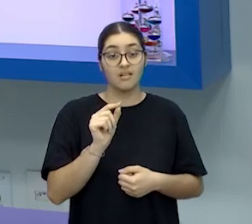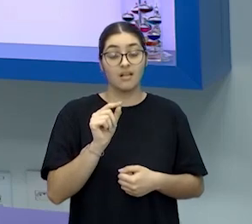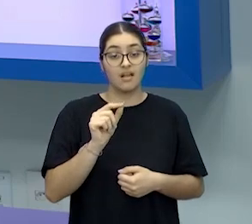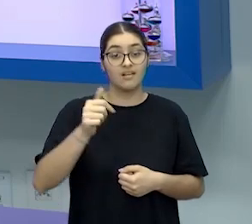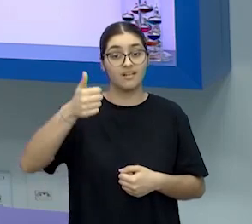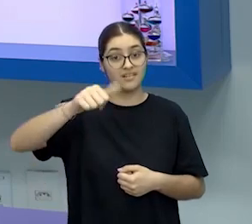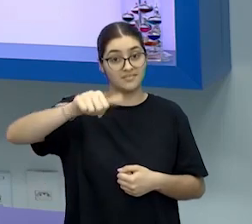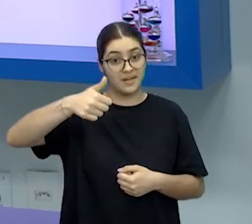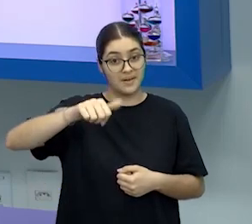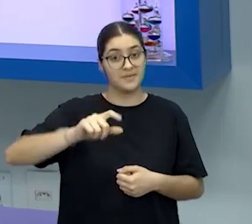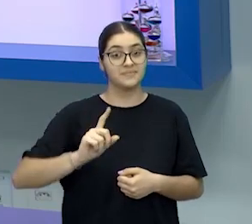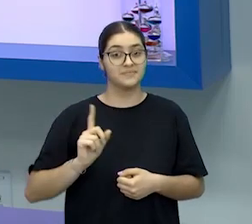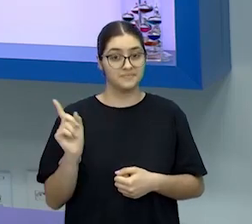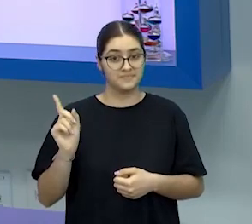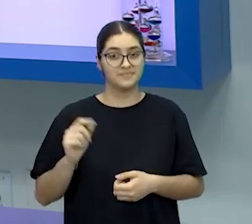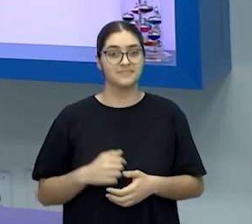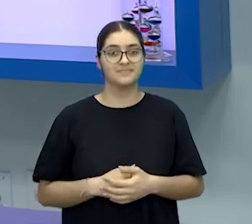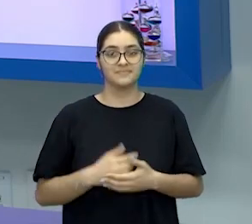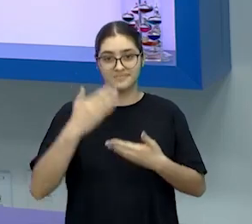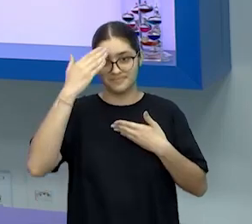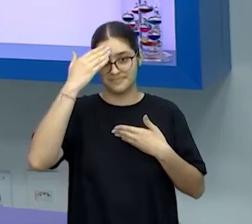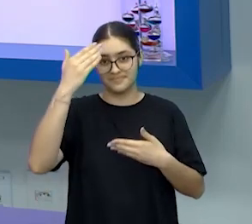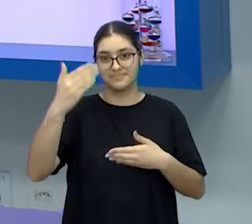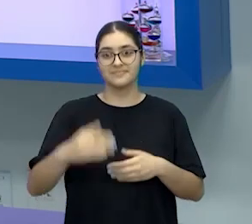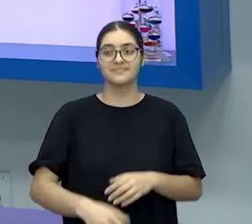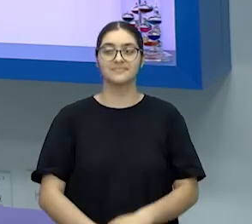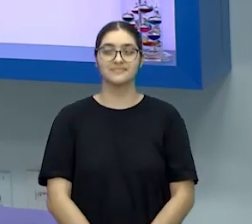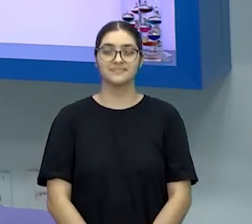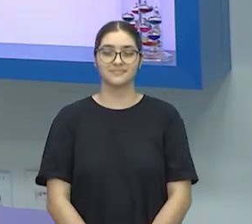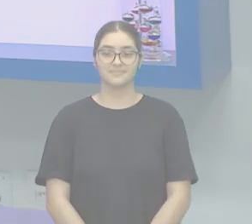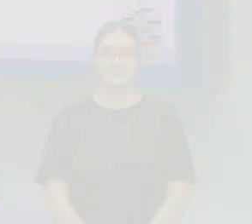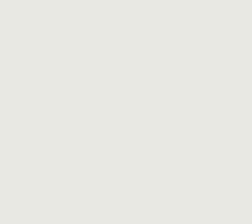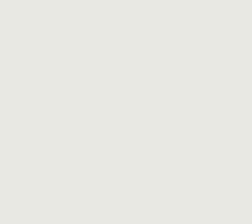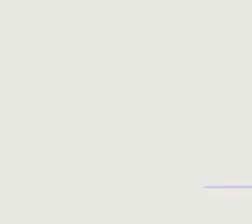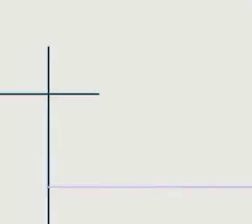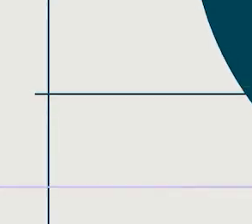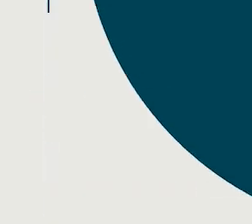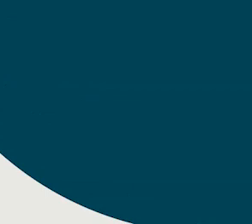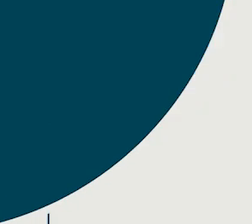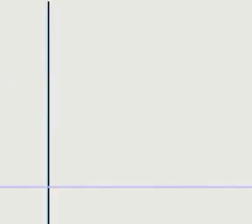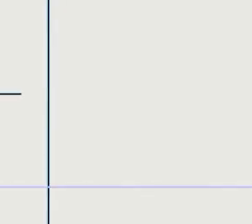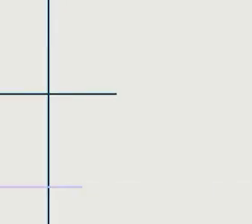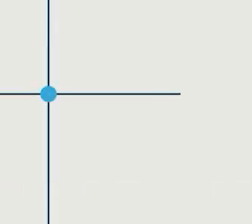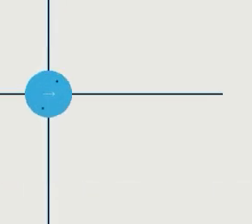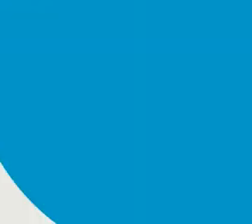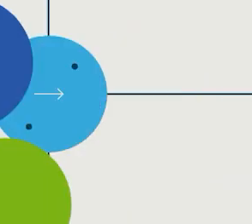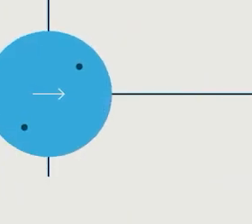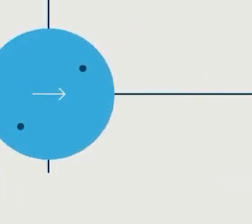avaliação, tá bom? Obrigada.